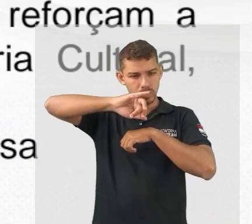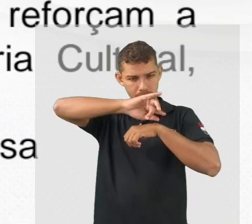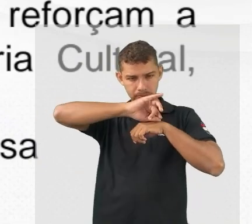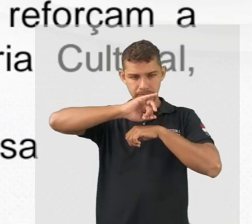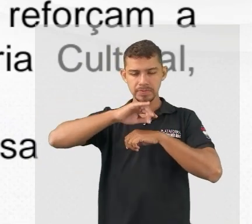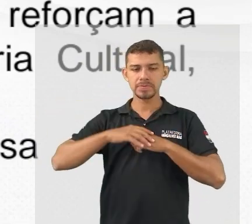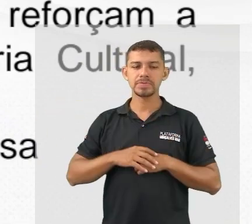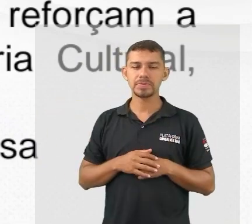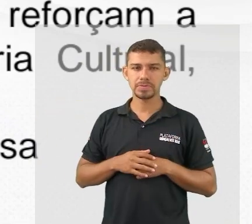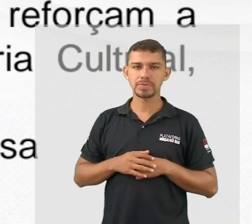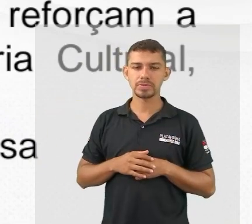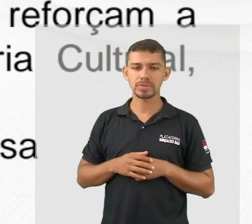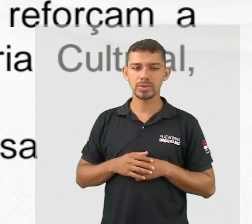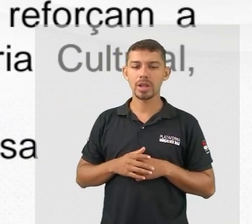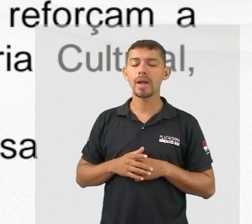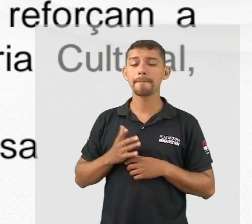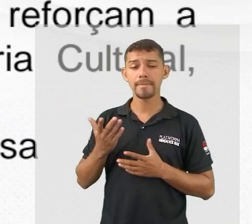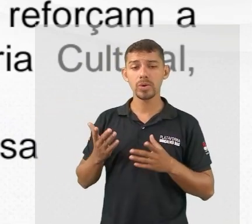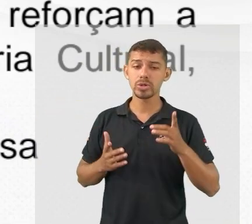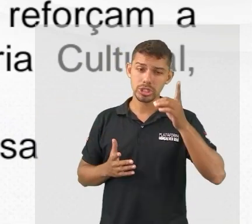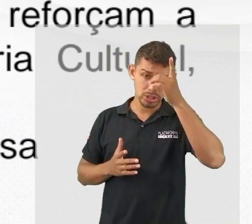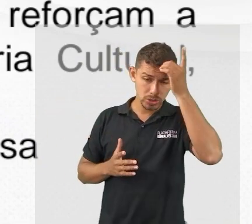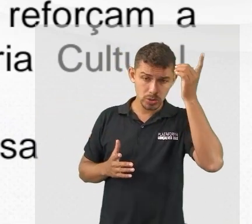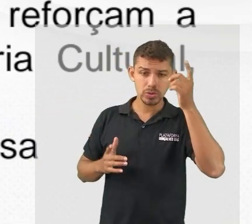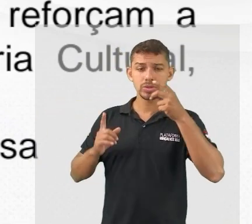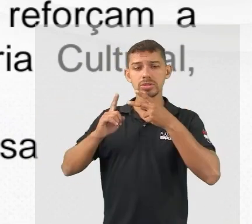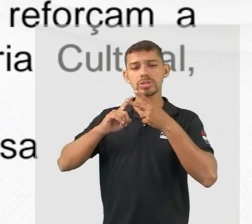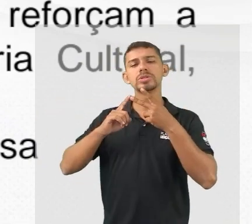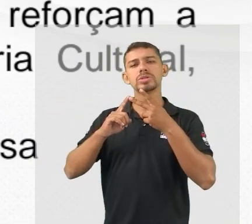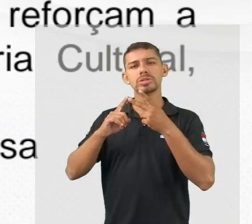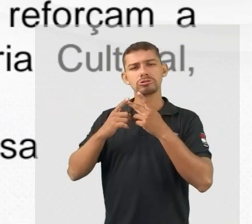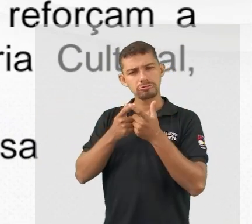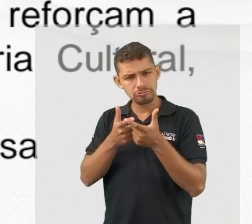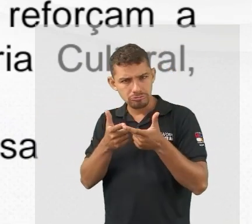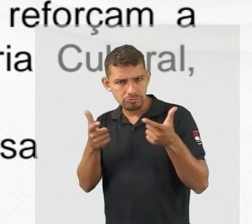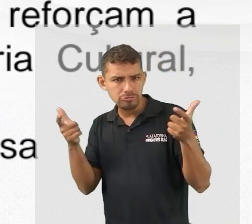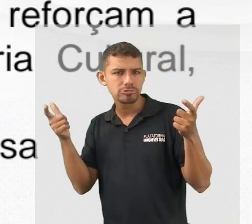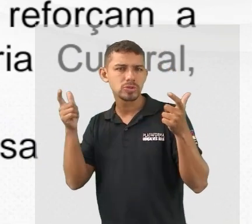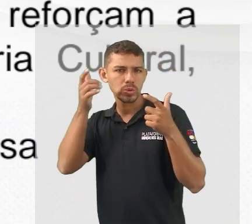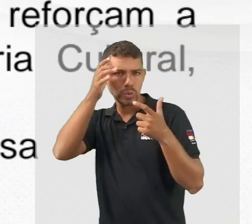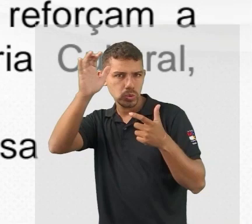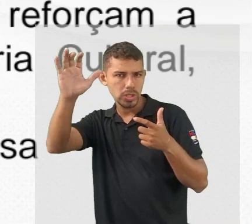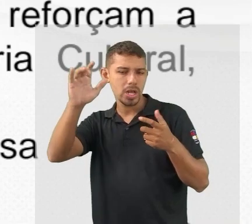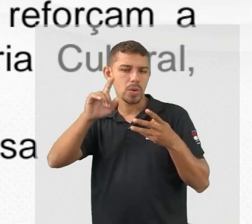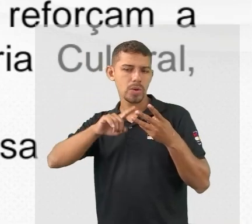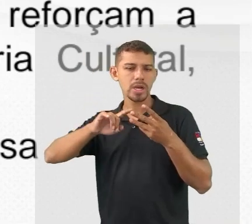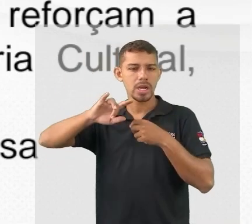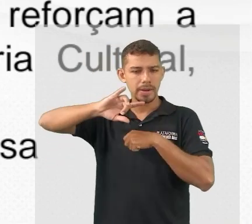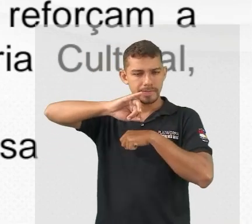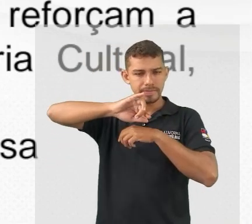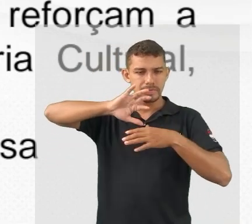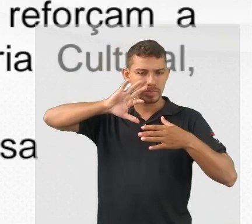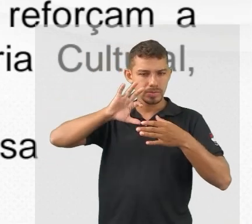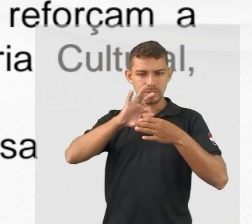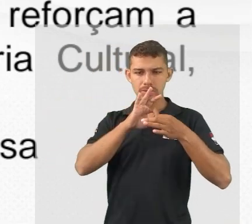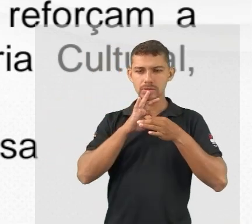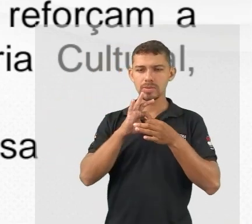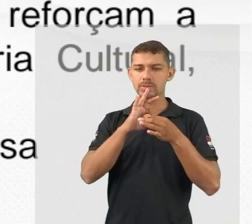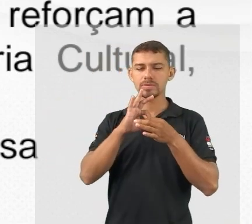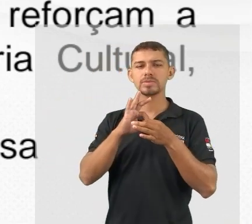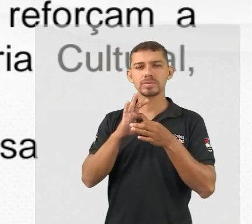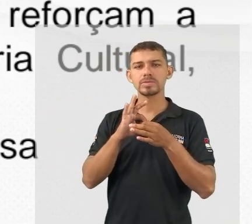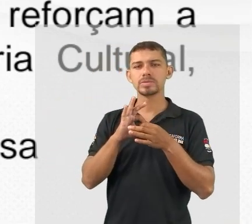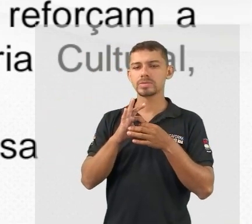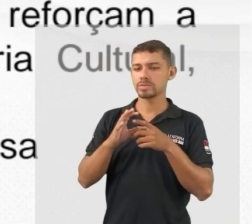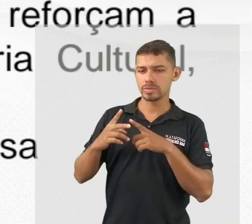tá? Bom, ideologia, indústria cultural e capitalismo estão interligados na manutenção da ordem